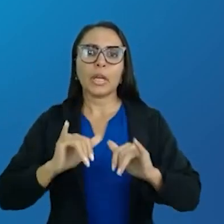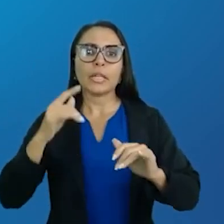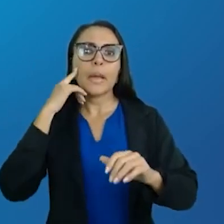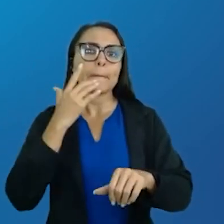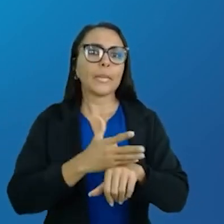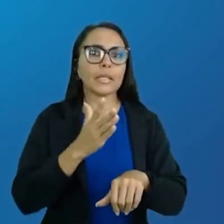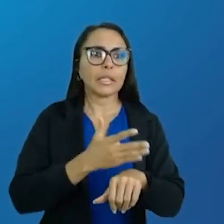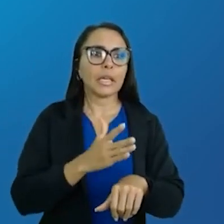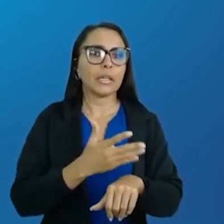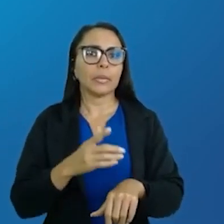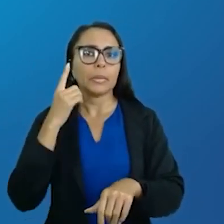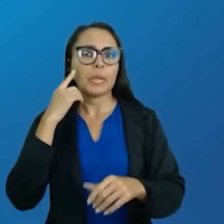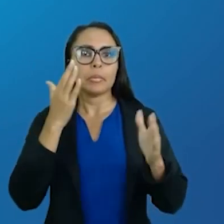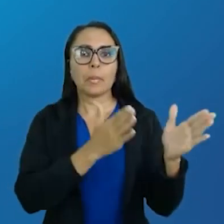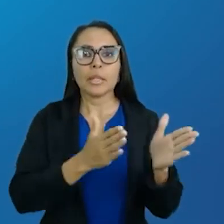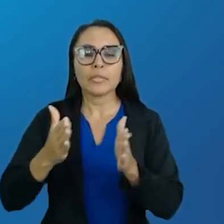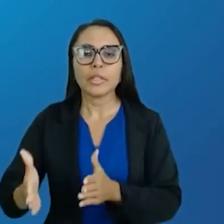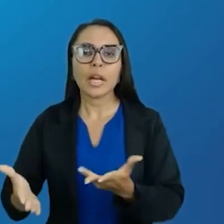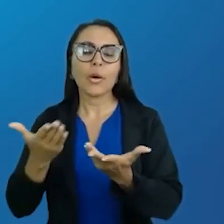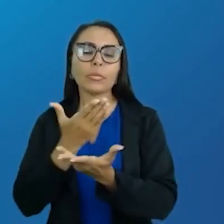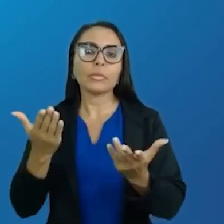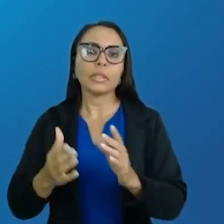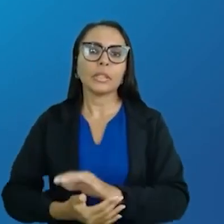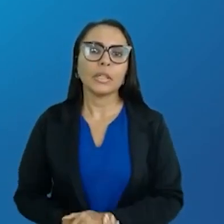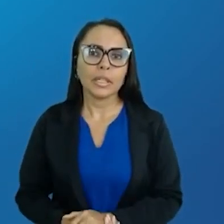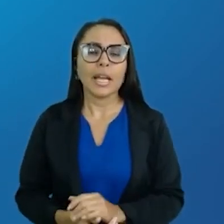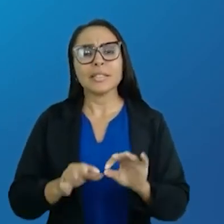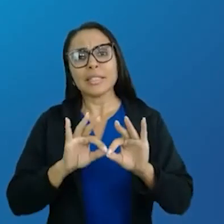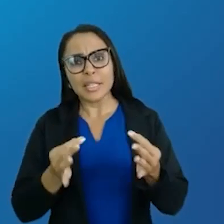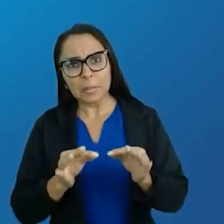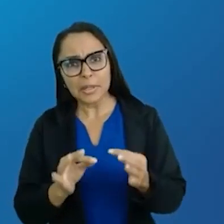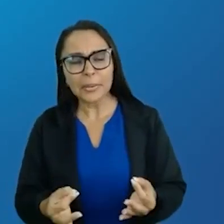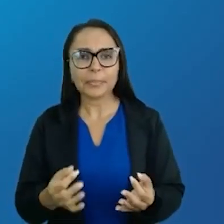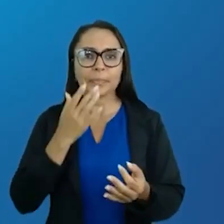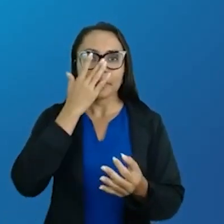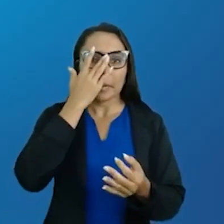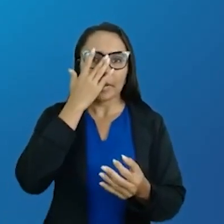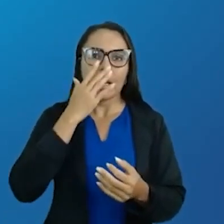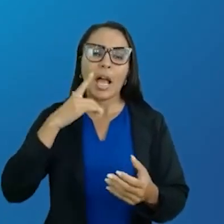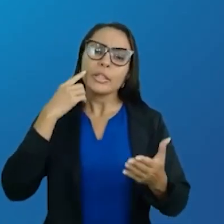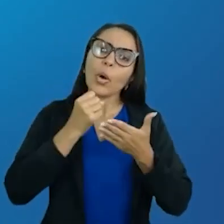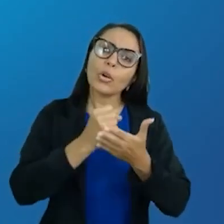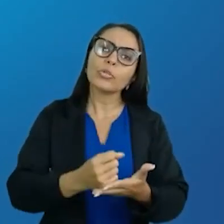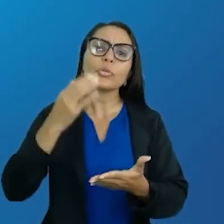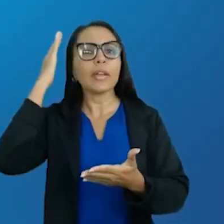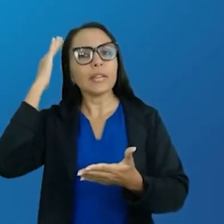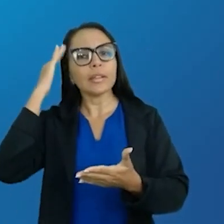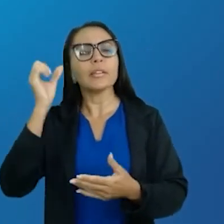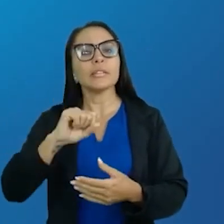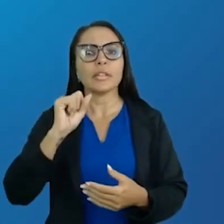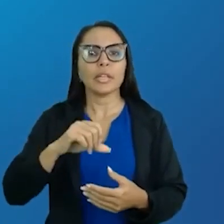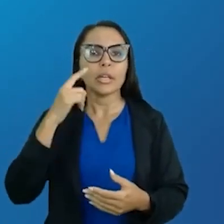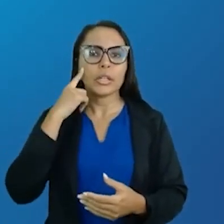como organizar as partes de algo para ser compreensível. Bem simples, né? Então, a IA ajuda a entender o que nos rodeia e